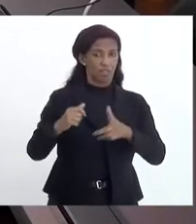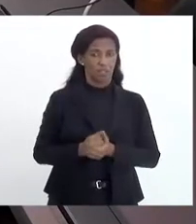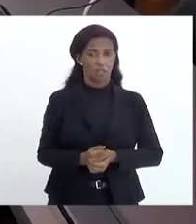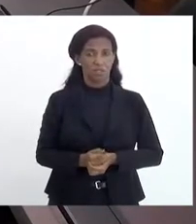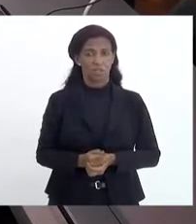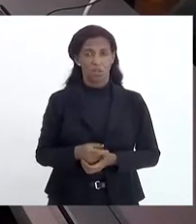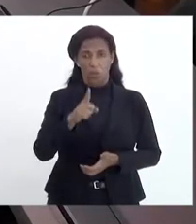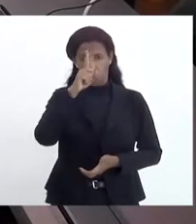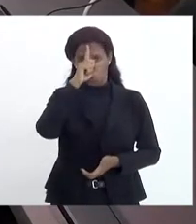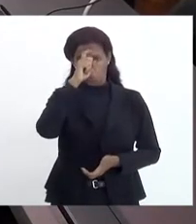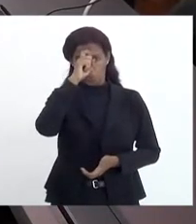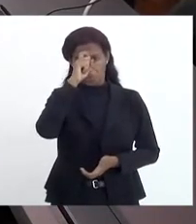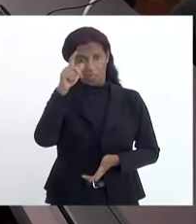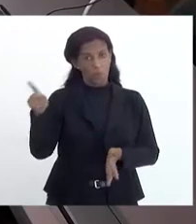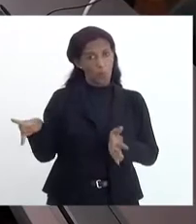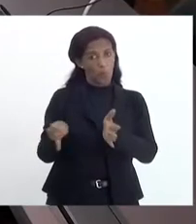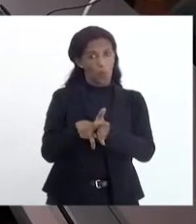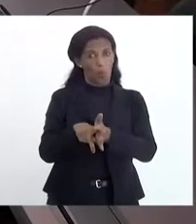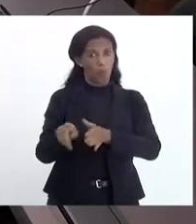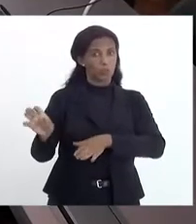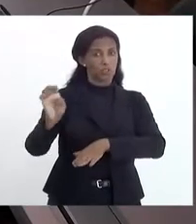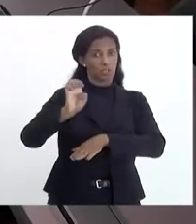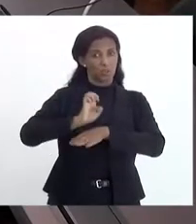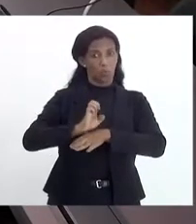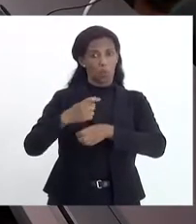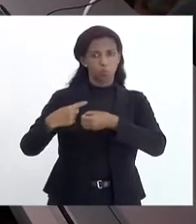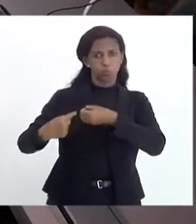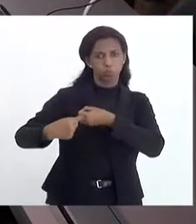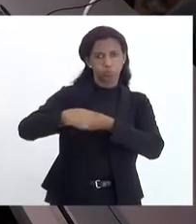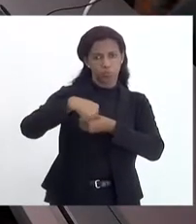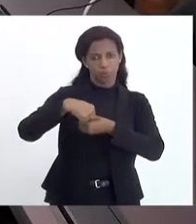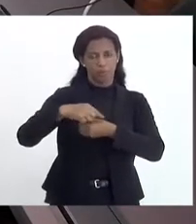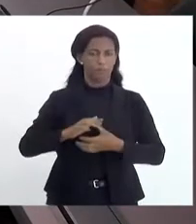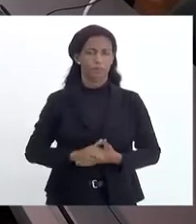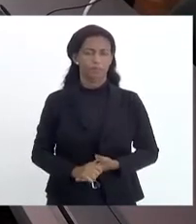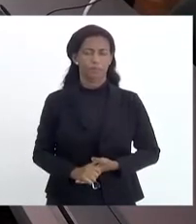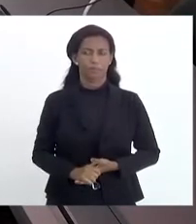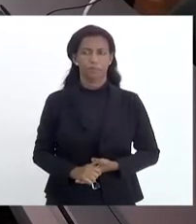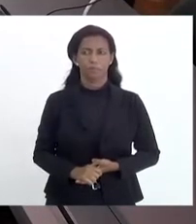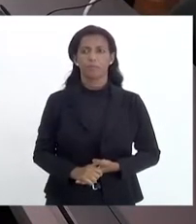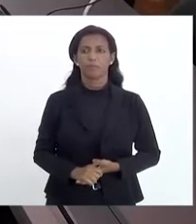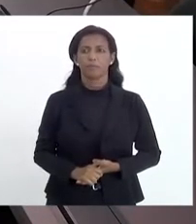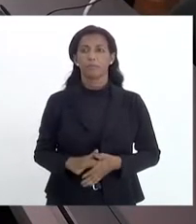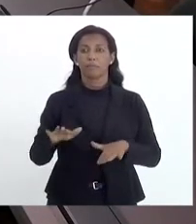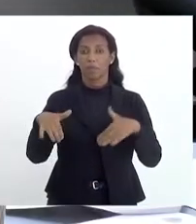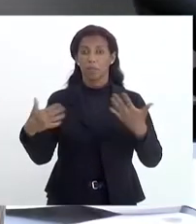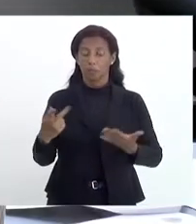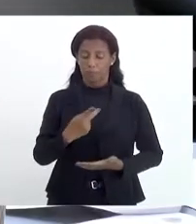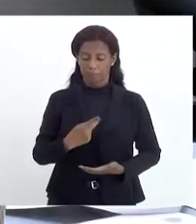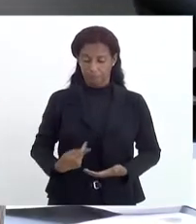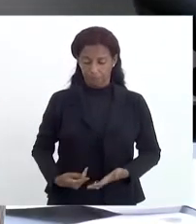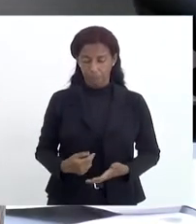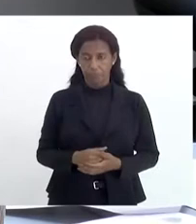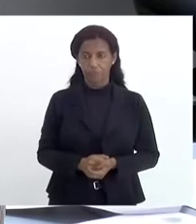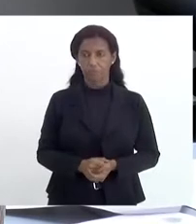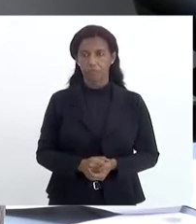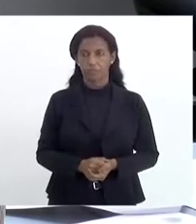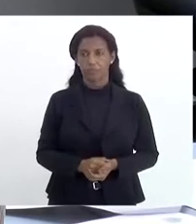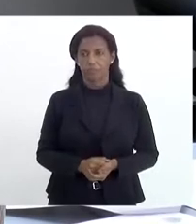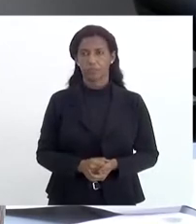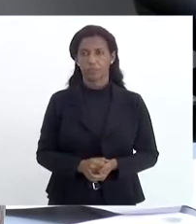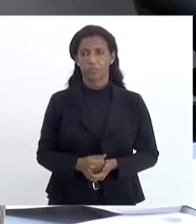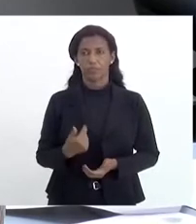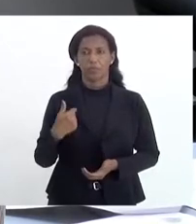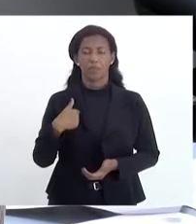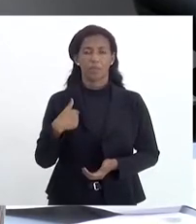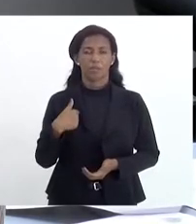aos hospitais estaduais e municipais, não especificamente aos hospitais de campanha. Então, senhor presidente... É só por isso. Eu